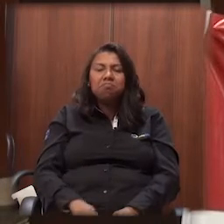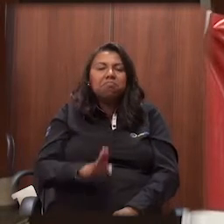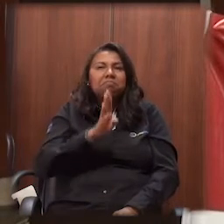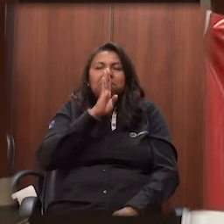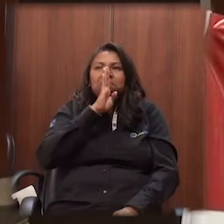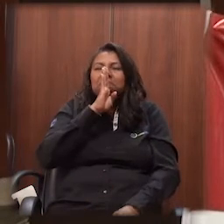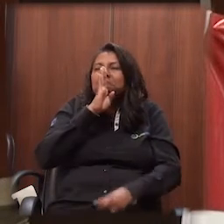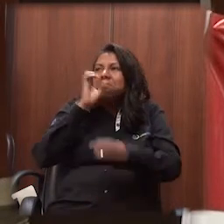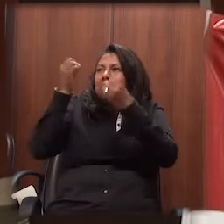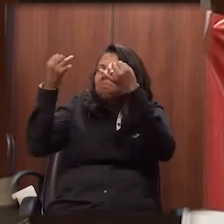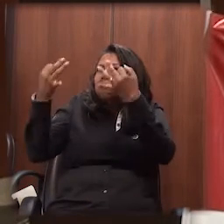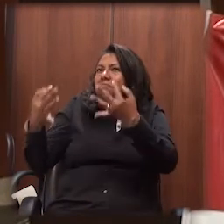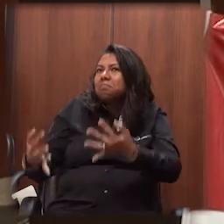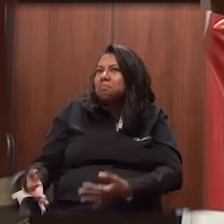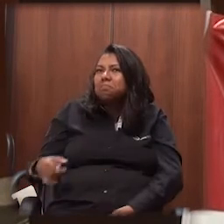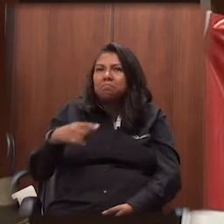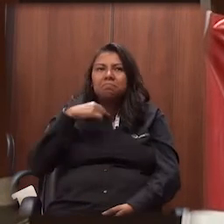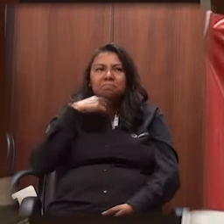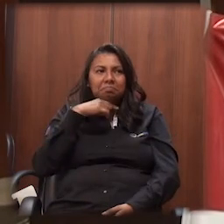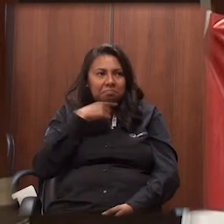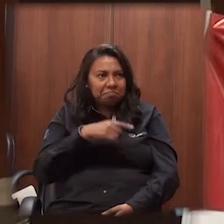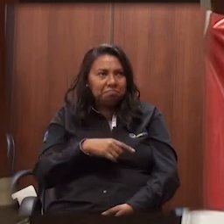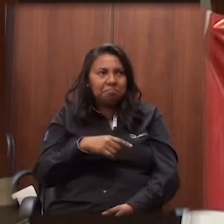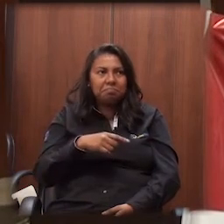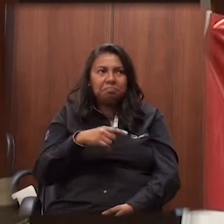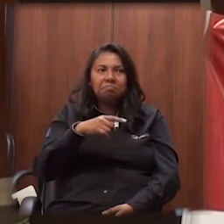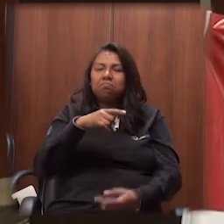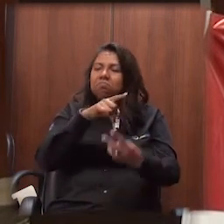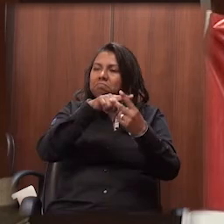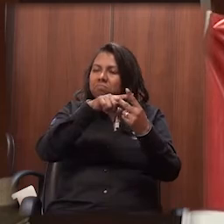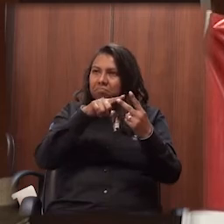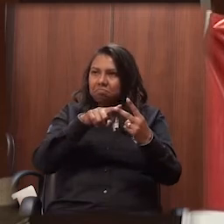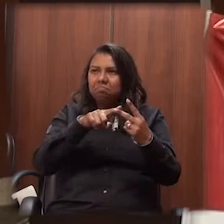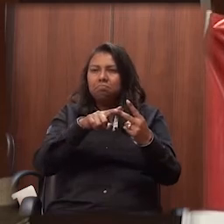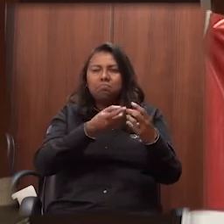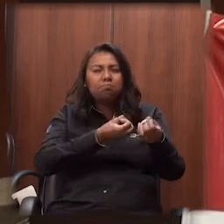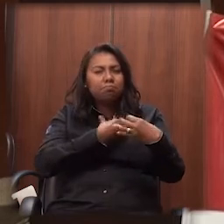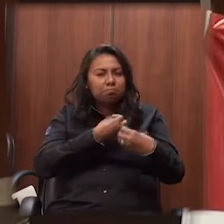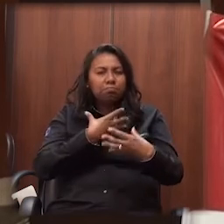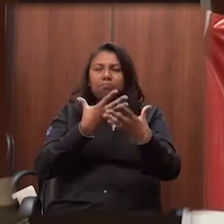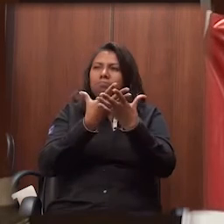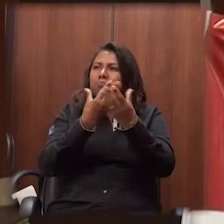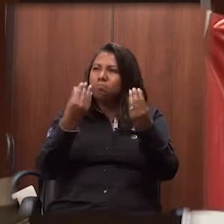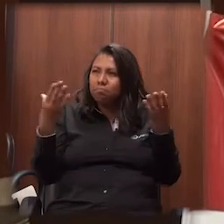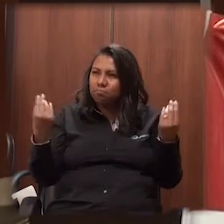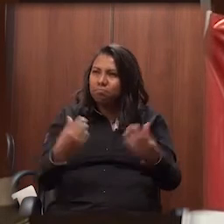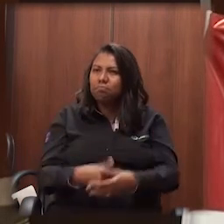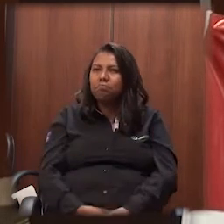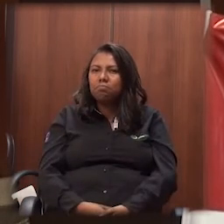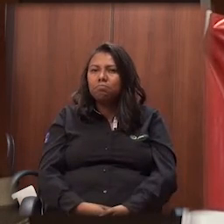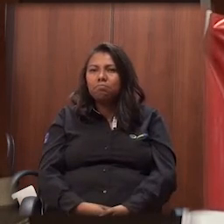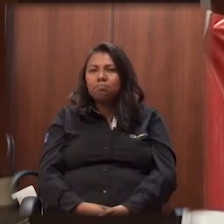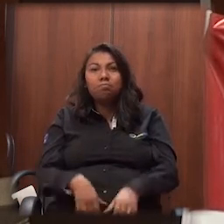diante, né, de tantos achados que vocês trazem, mas também de anúncios que